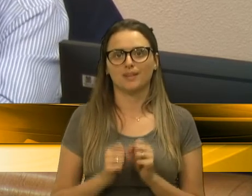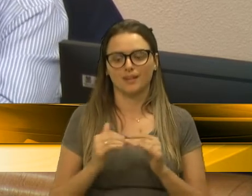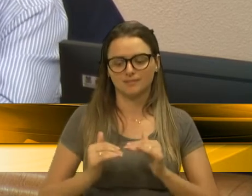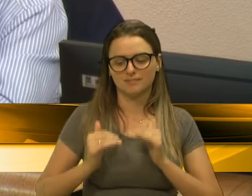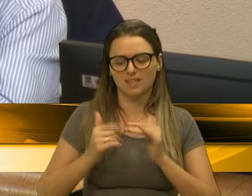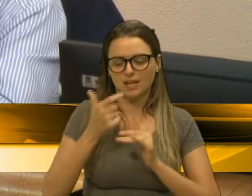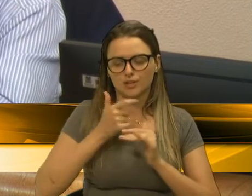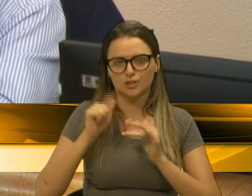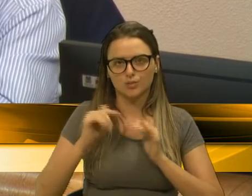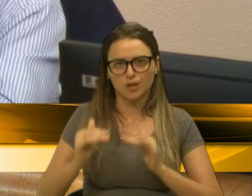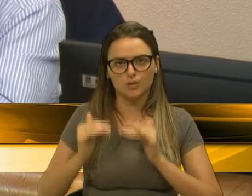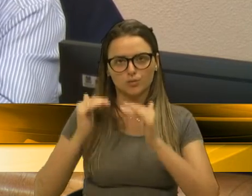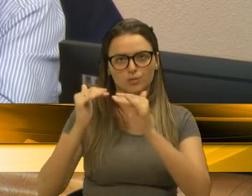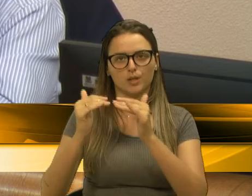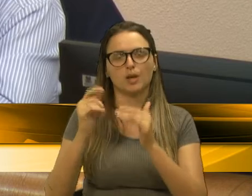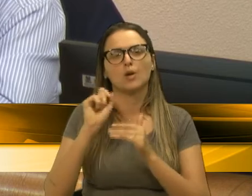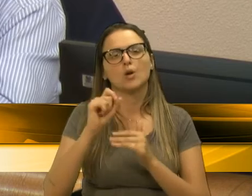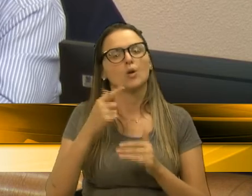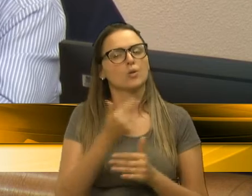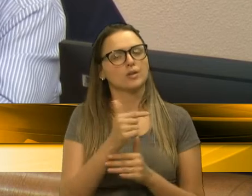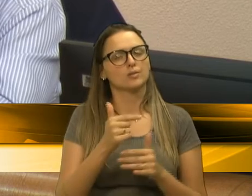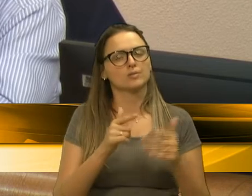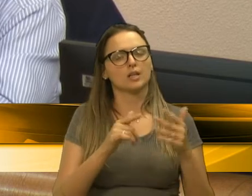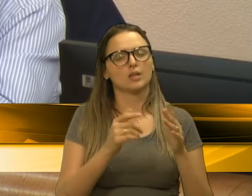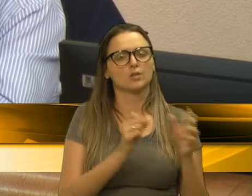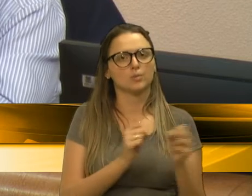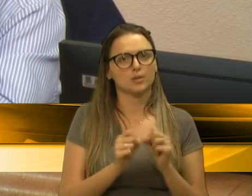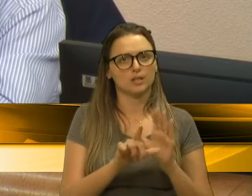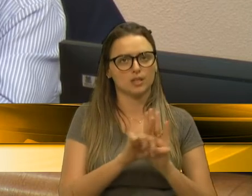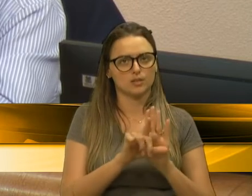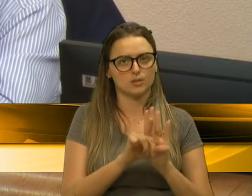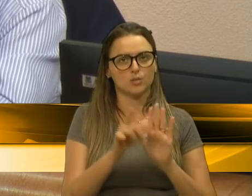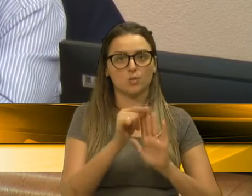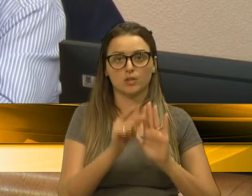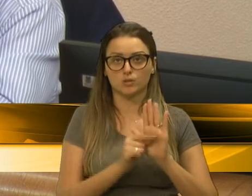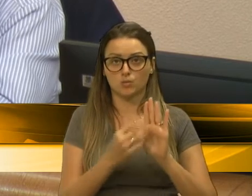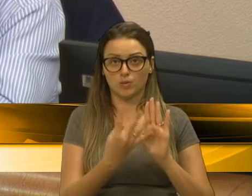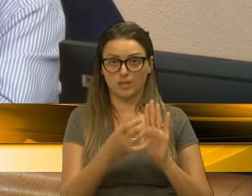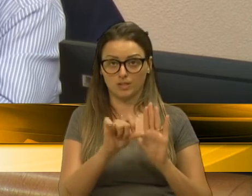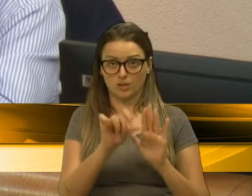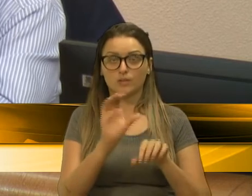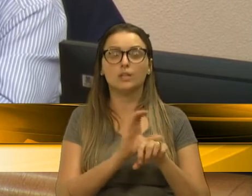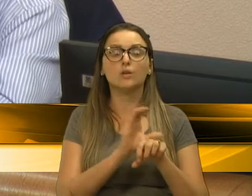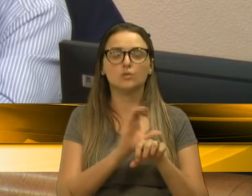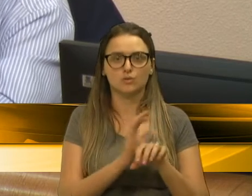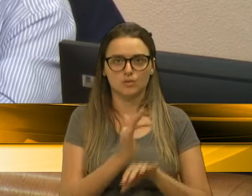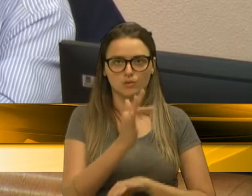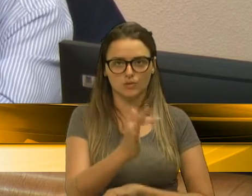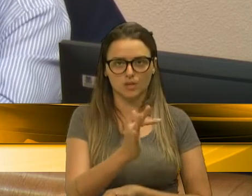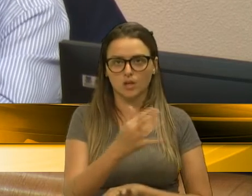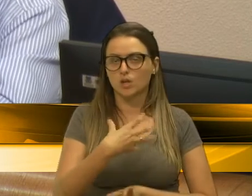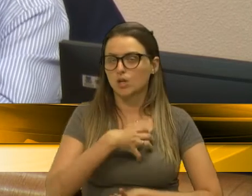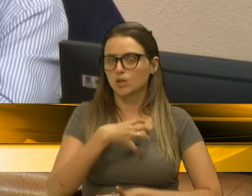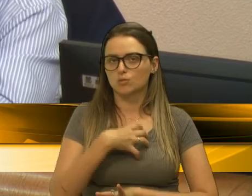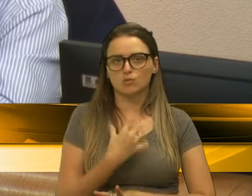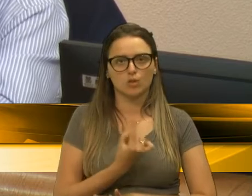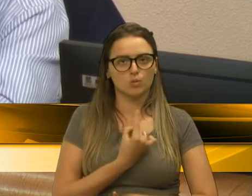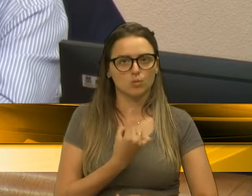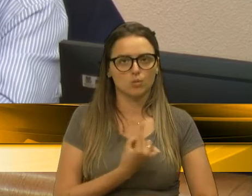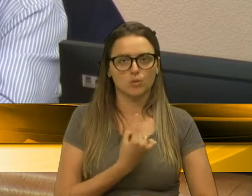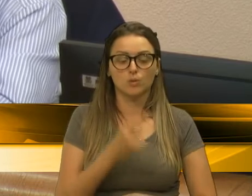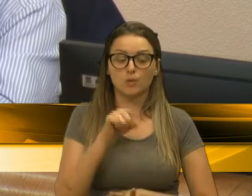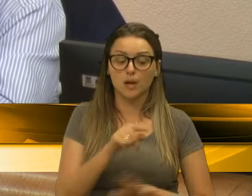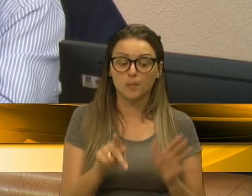inovando ou alterando o que foi normatizado pelo Poder Legislativo, a própria Constituição Federal, em seu artigo 49, inciso 5º, de forma inquestionável, estabelece que